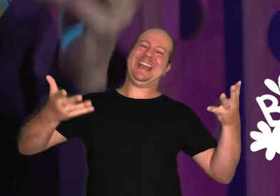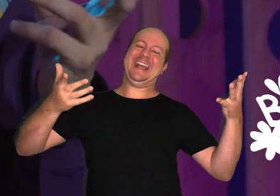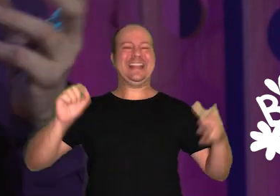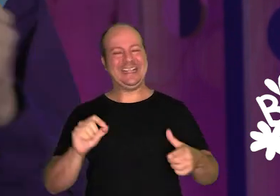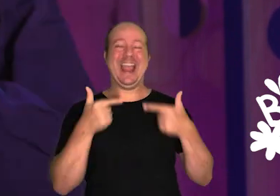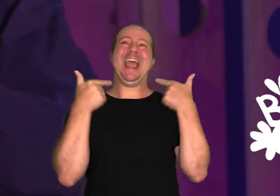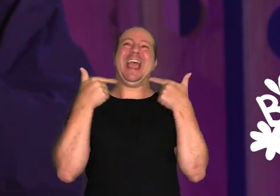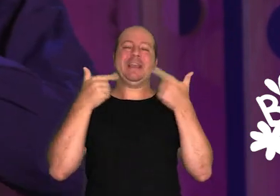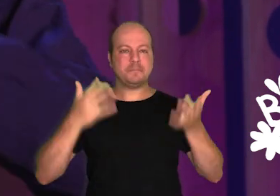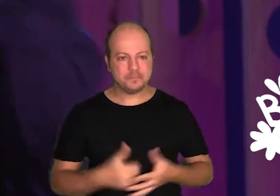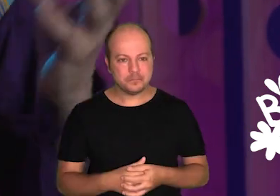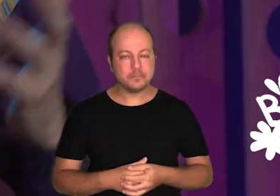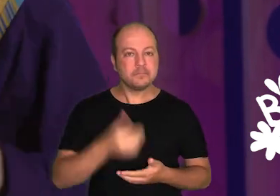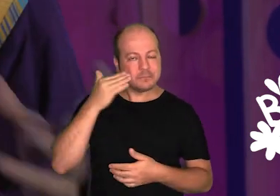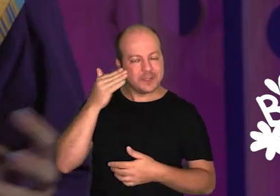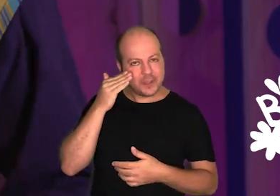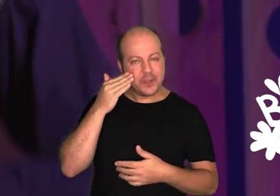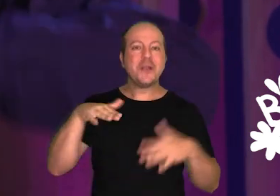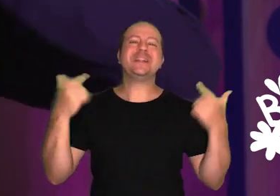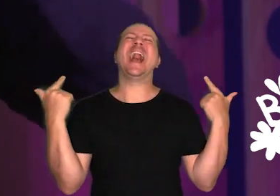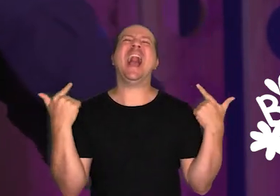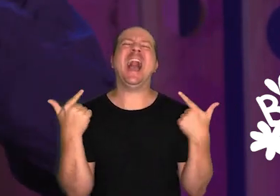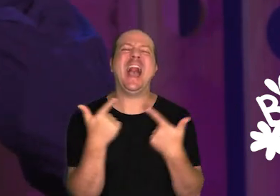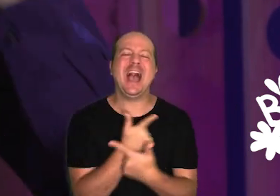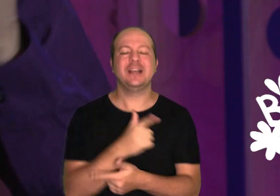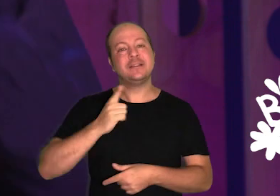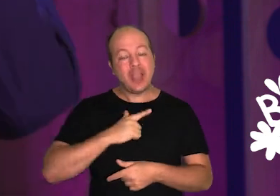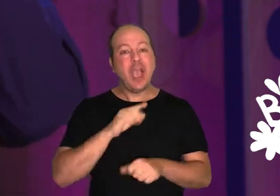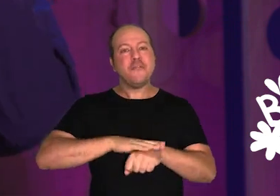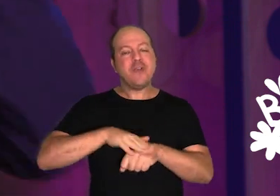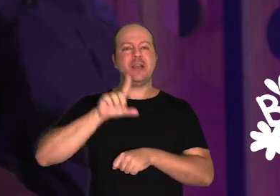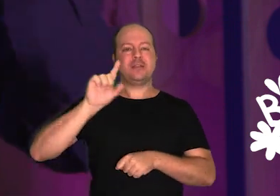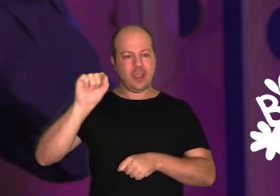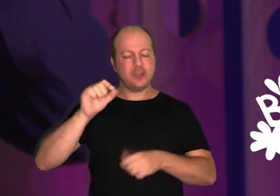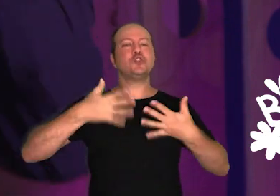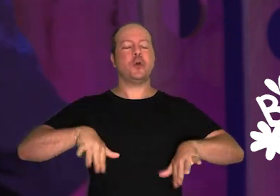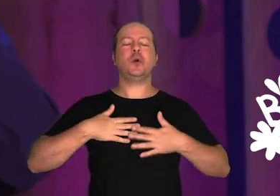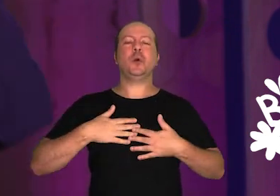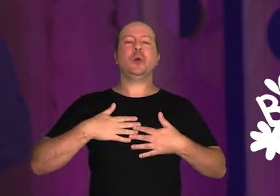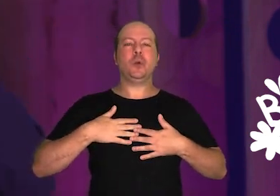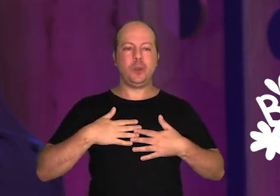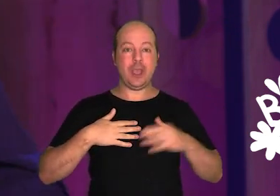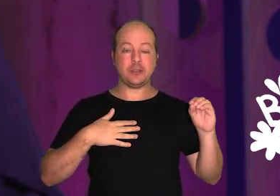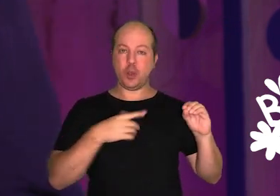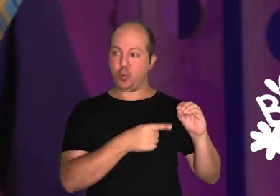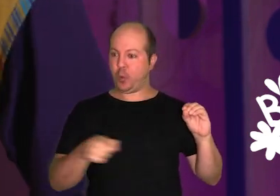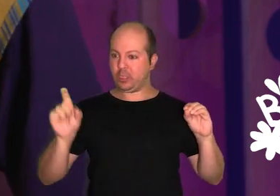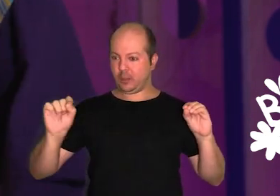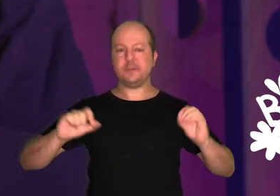é rasgando. Eventualmente, quando você gargalha, você faz o 10. Então, relaxa de novo. De 0 a